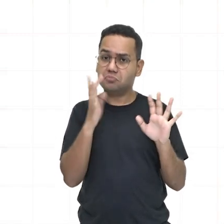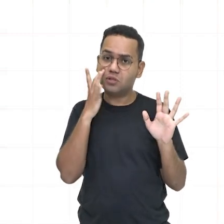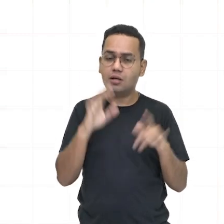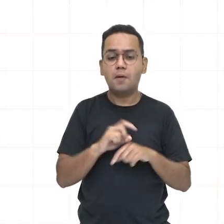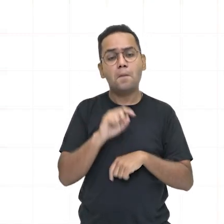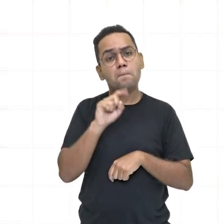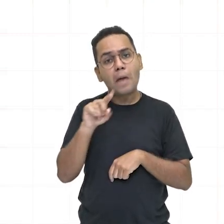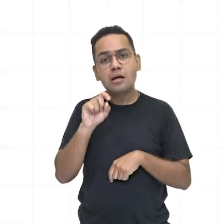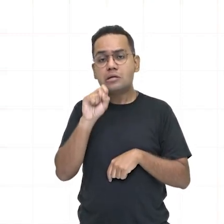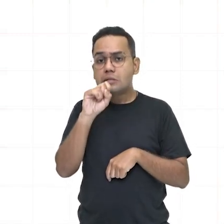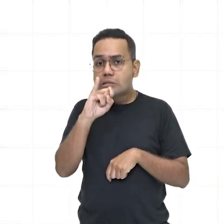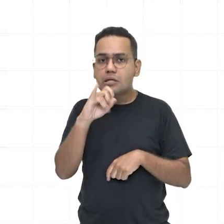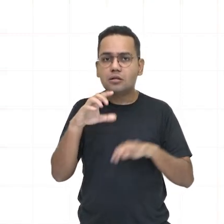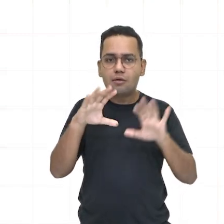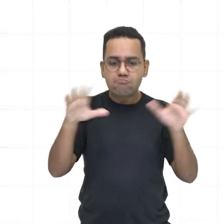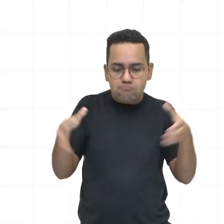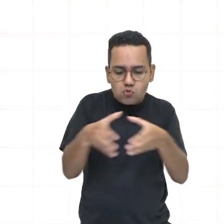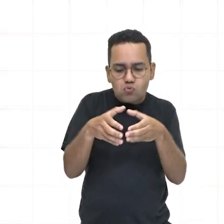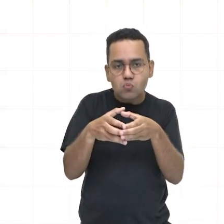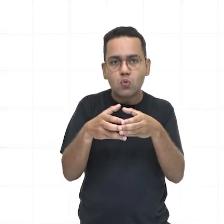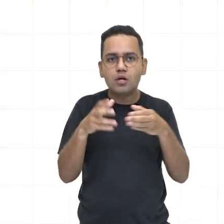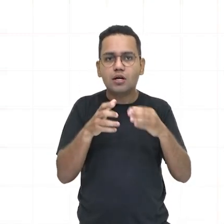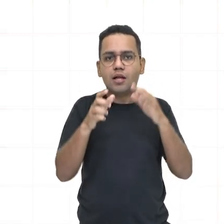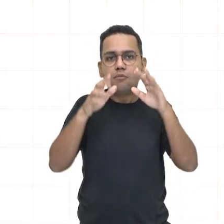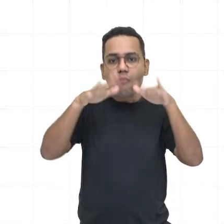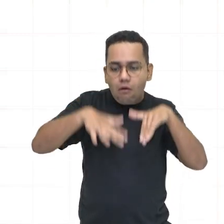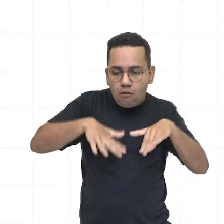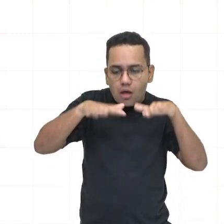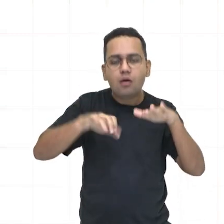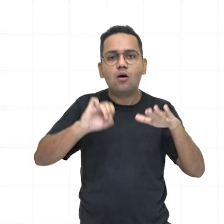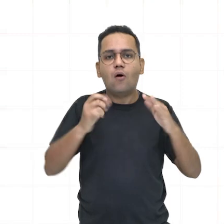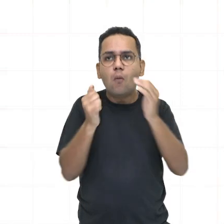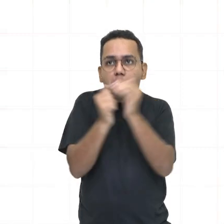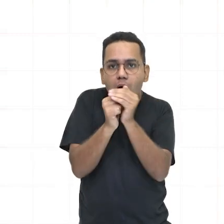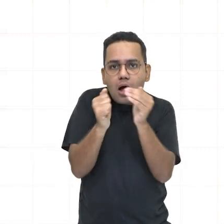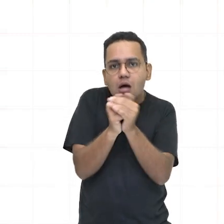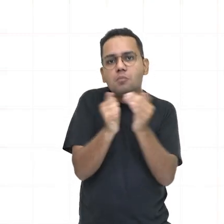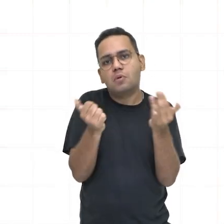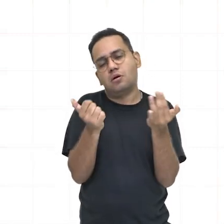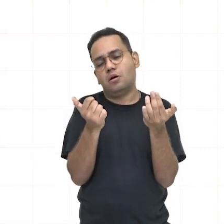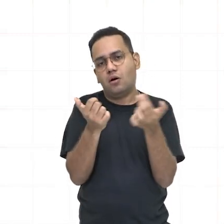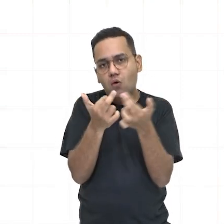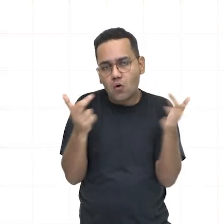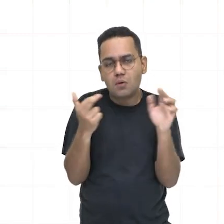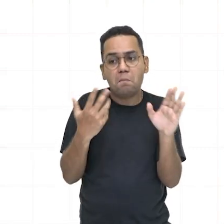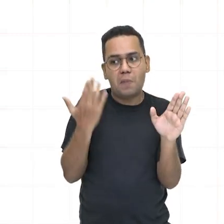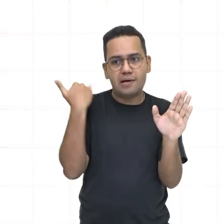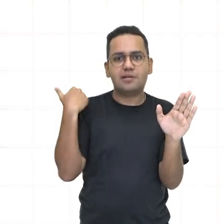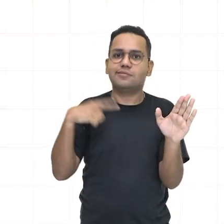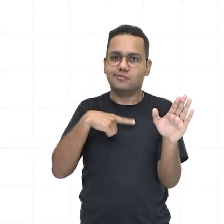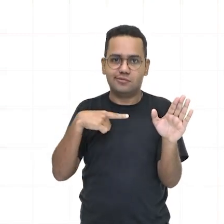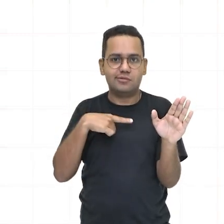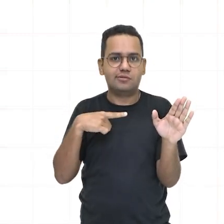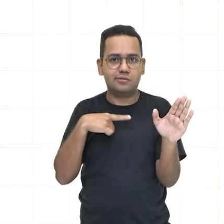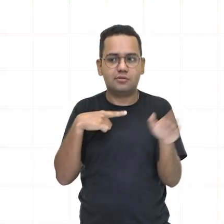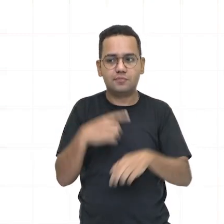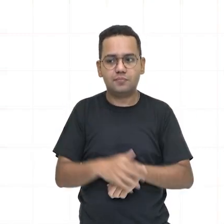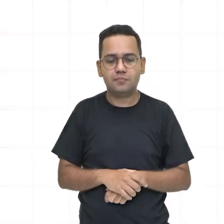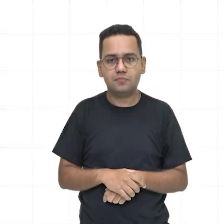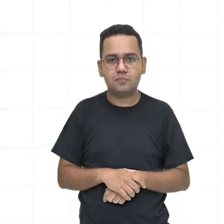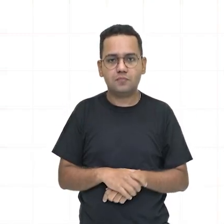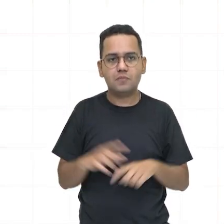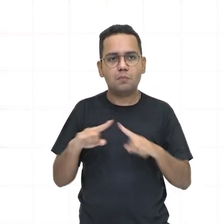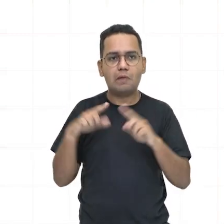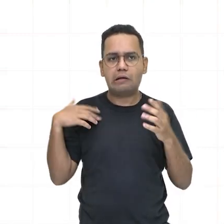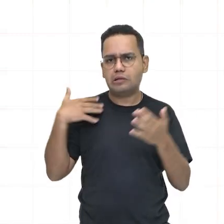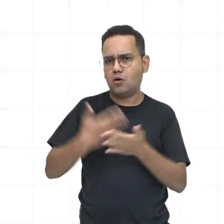e práticas religiosas e rituais eram praticados lá há muito tempo e elas aparecem hoje aí com os